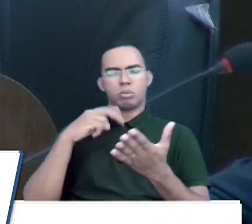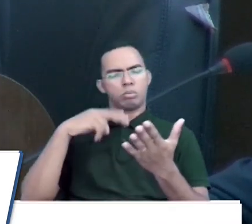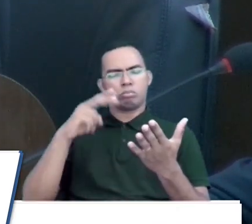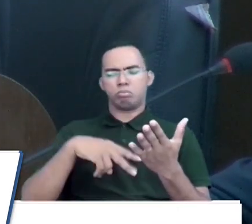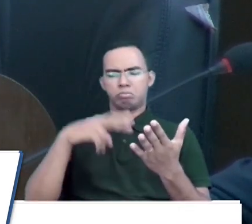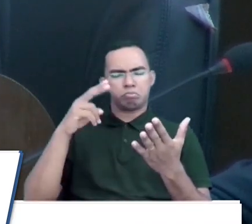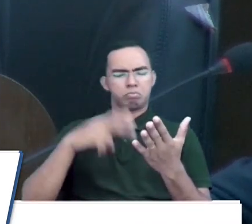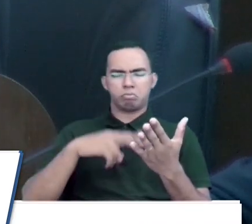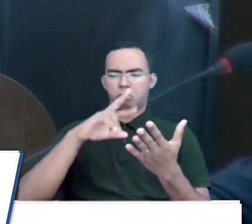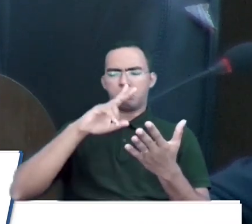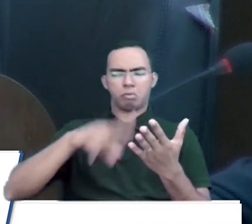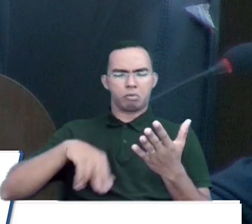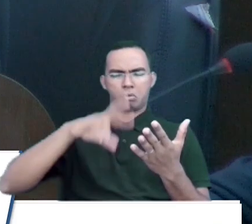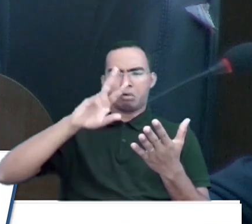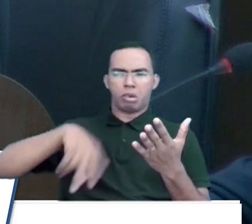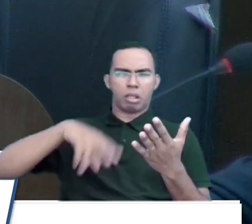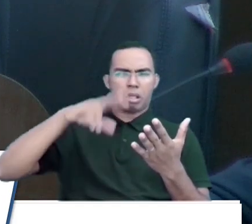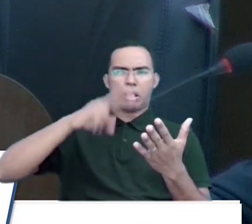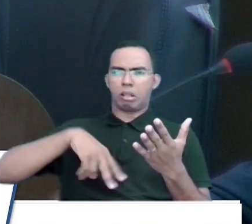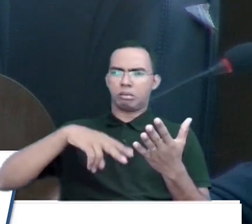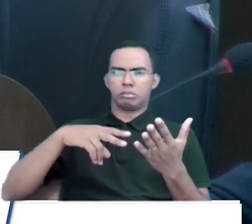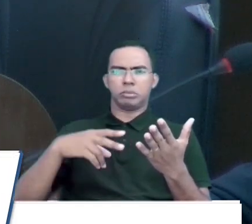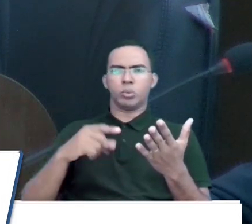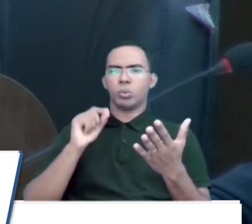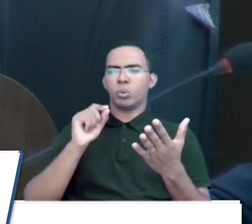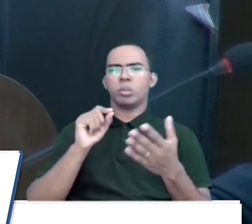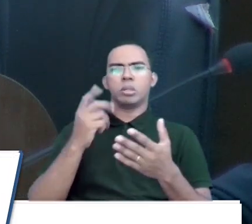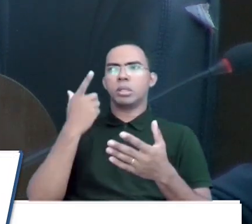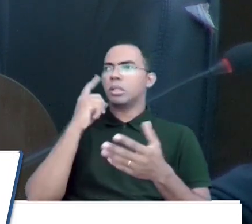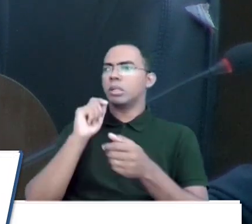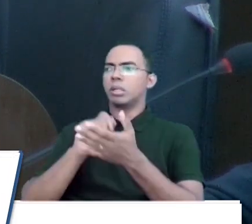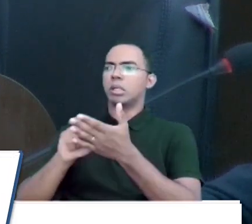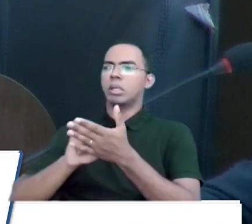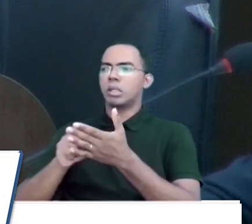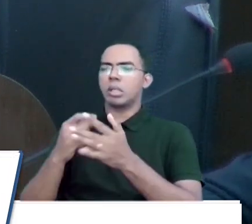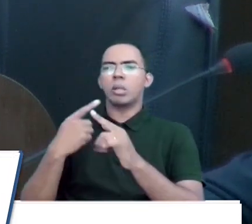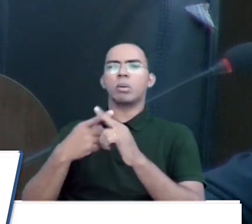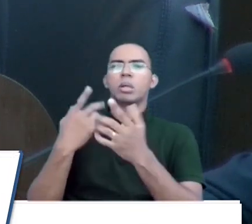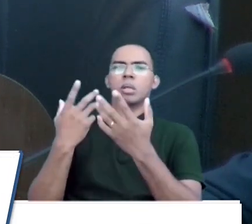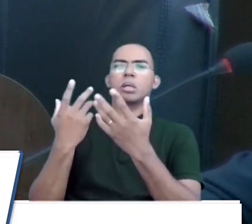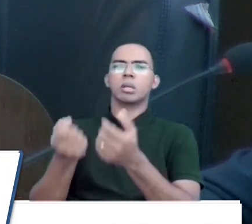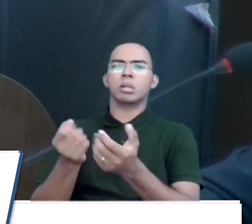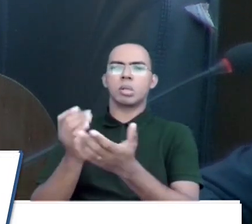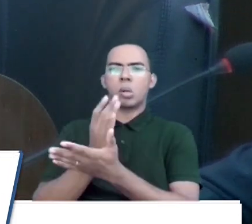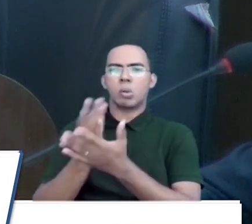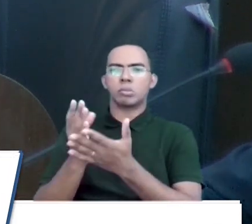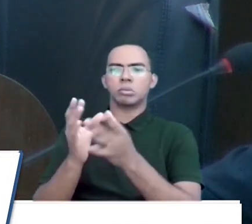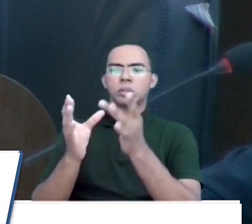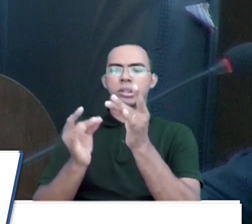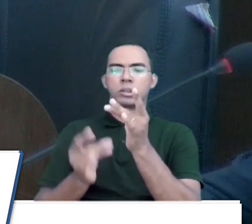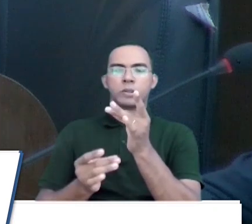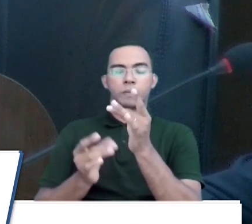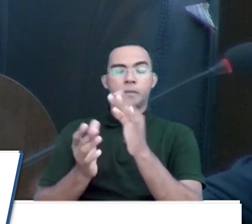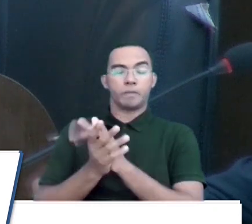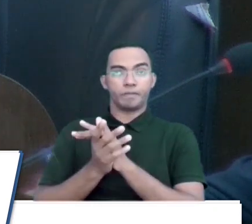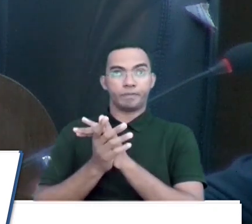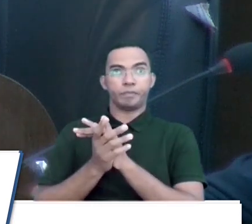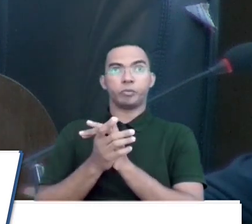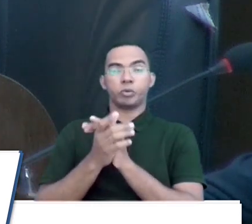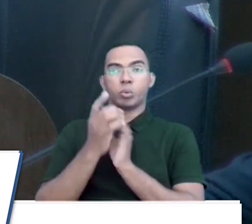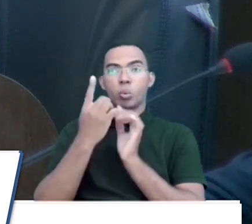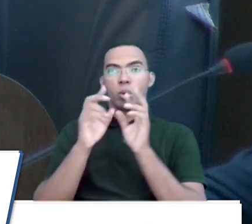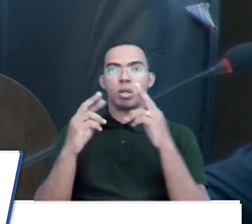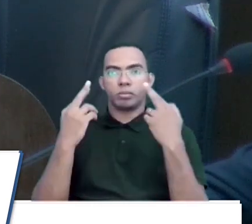relendo várias vezes, e por quem foi assinado, por que aceitaram determinadas coisas. E numa das reuniões